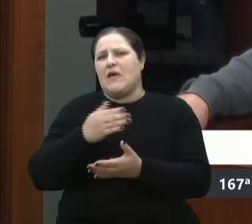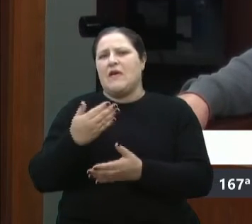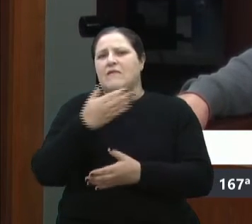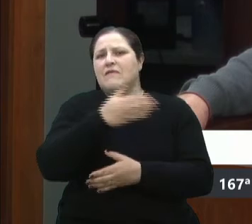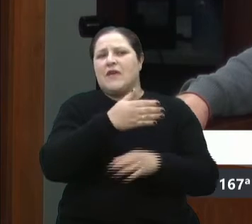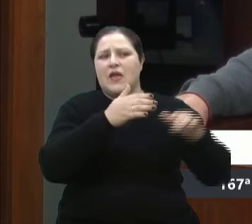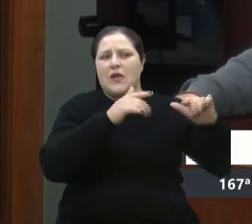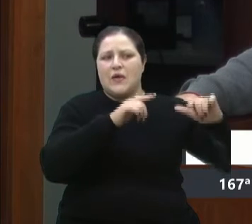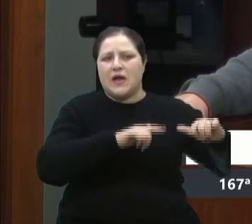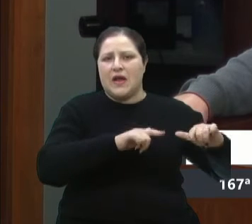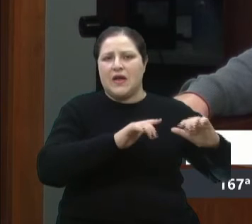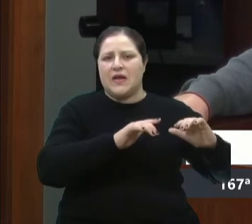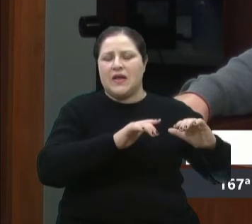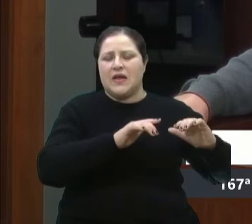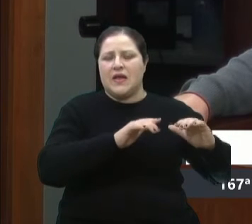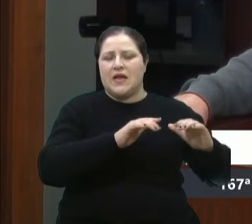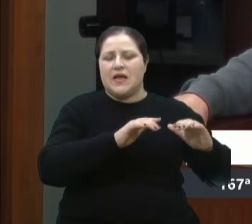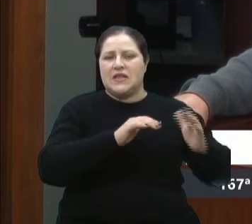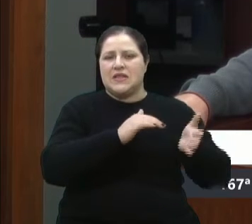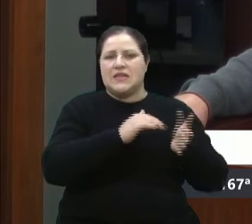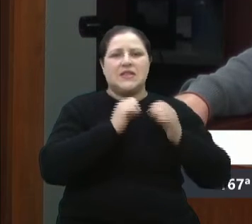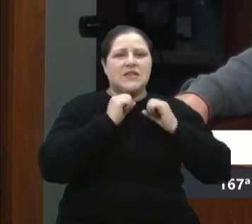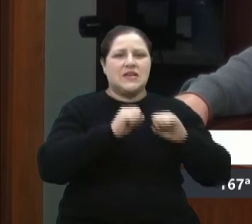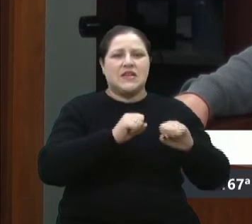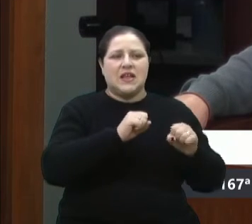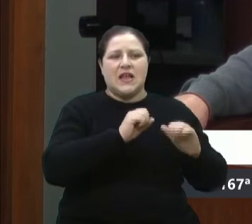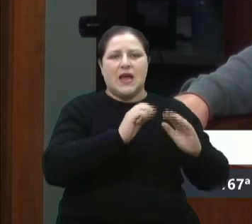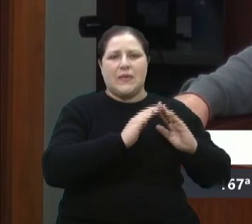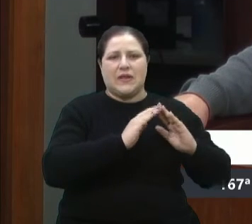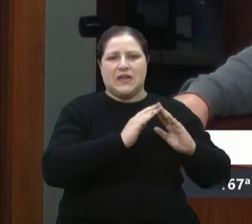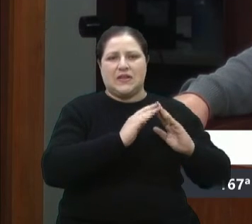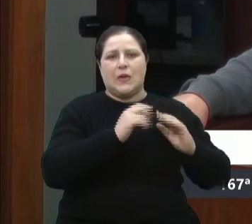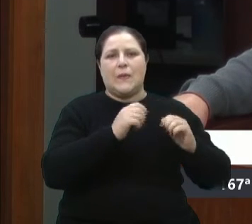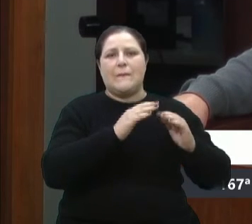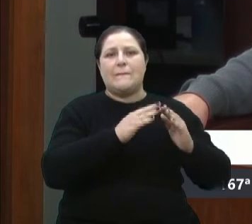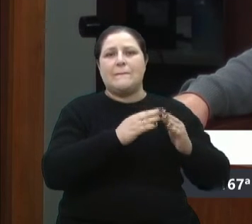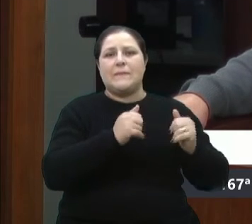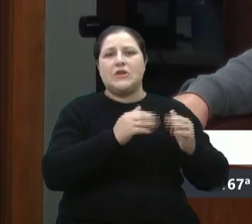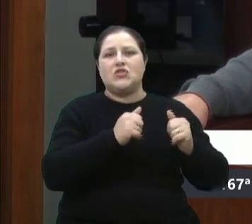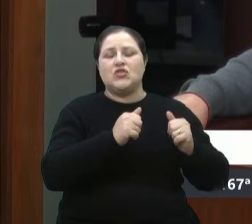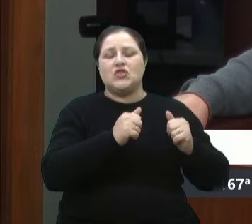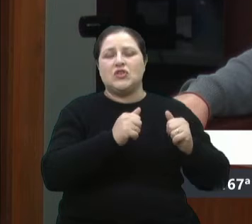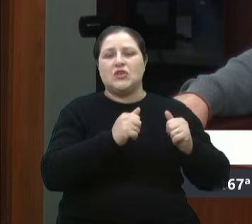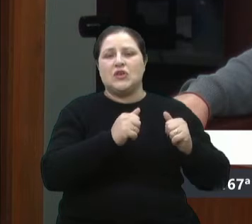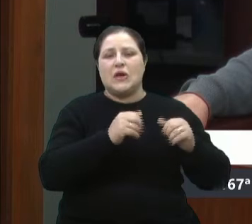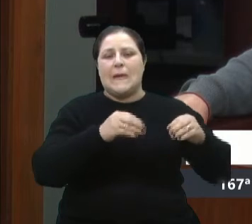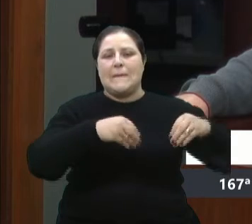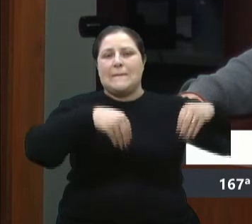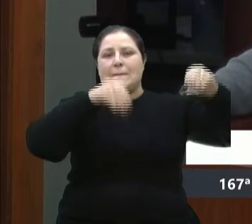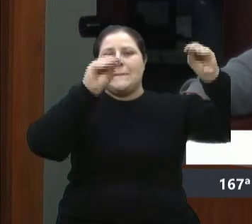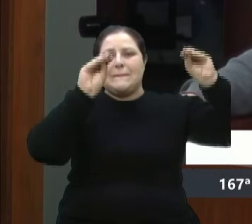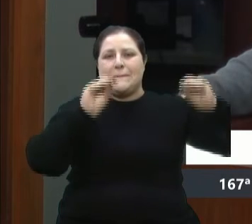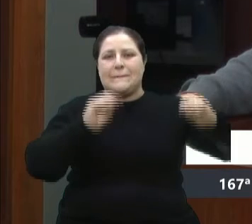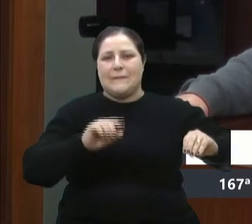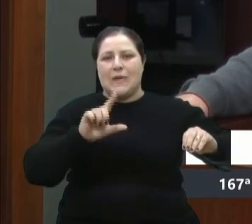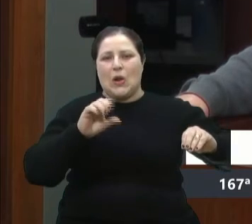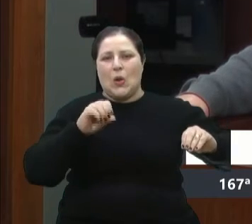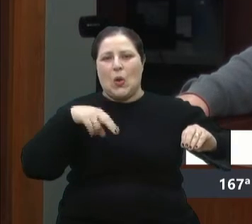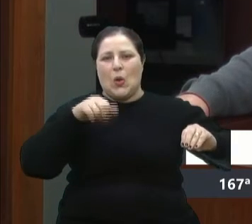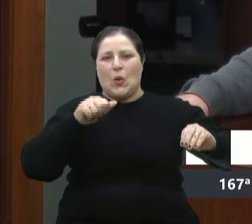porque 3 salas interditadas, porque o que tinha mais lá dentro era balde. É balde